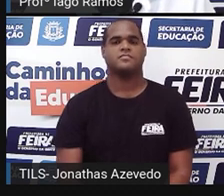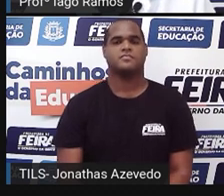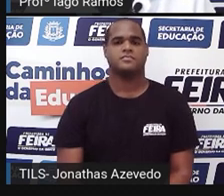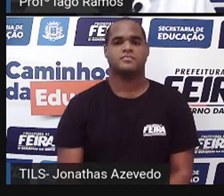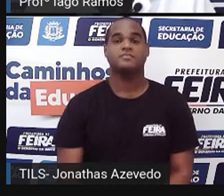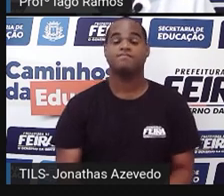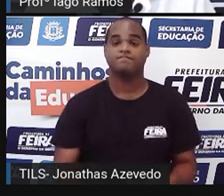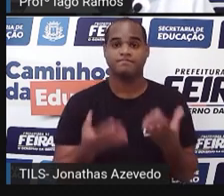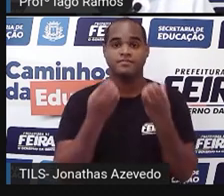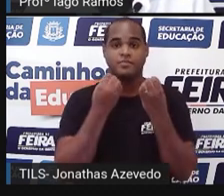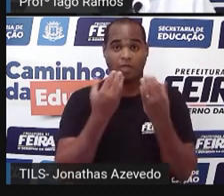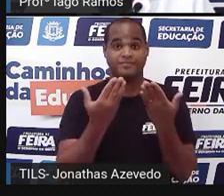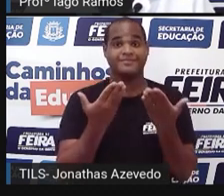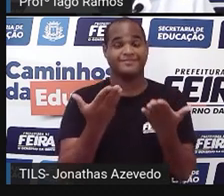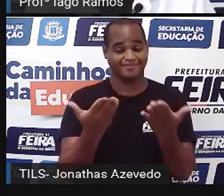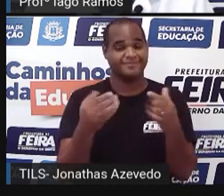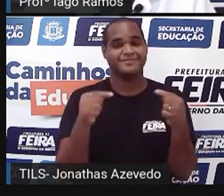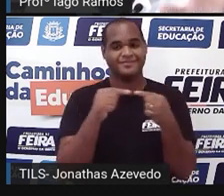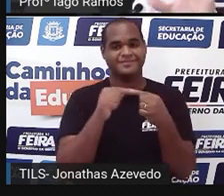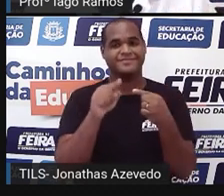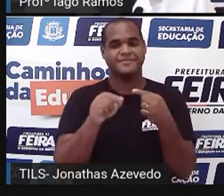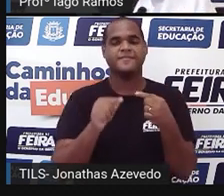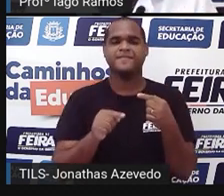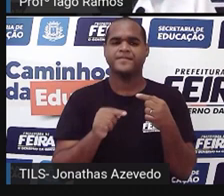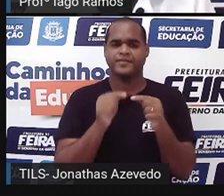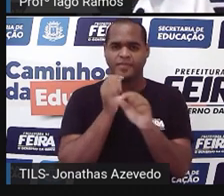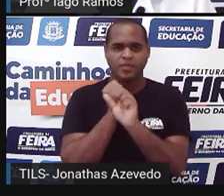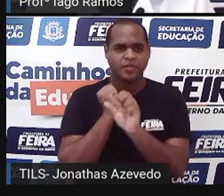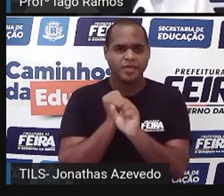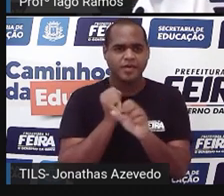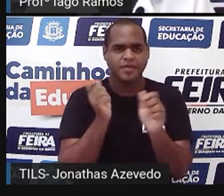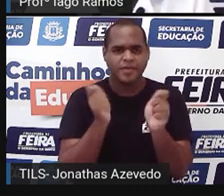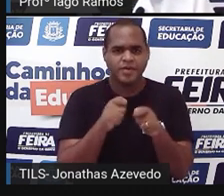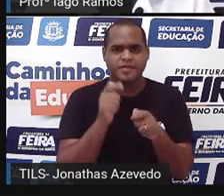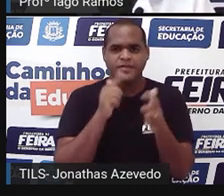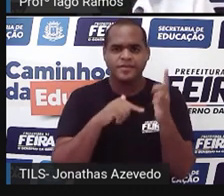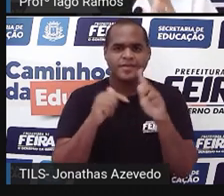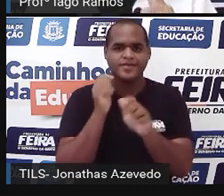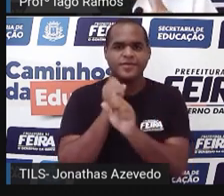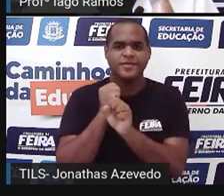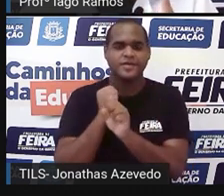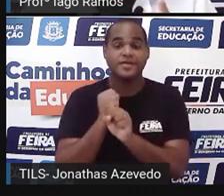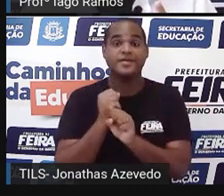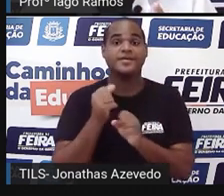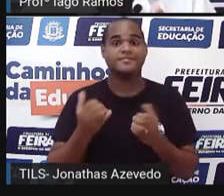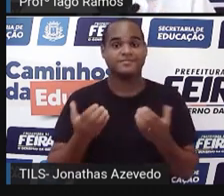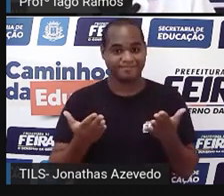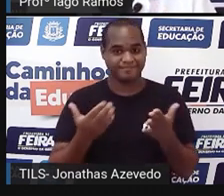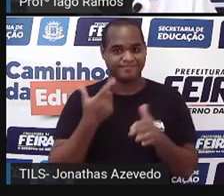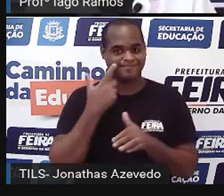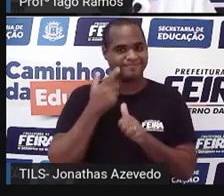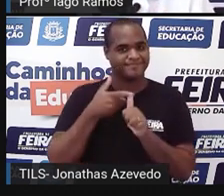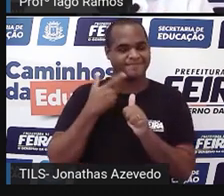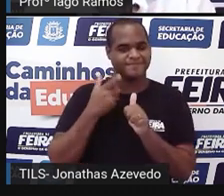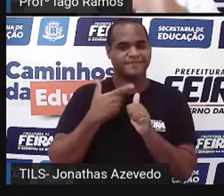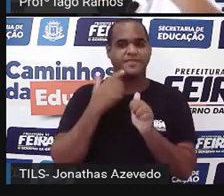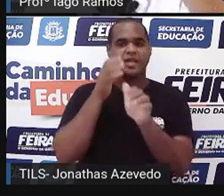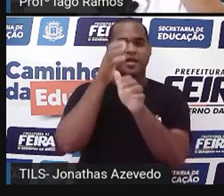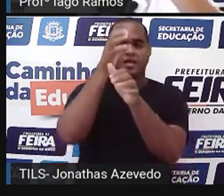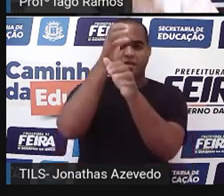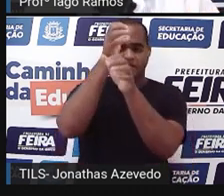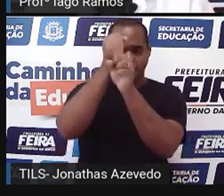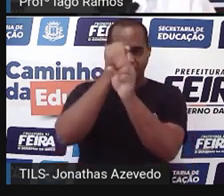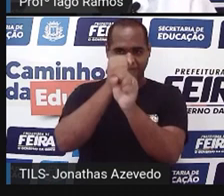o bom é isso aí né calculou onde foi que você encontrou Primeiro passo é